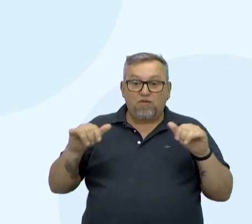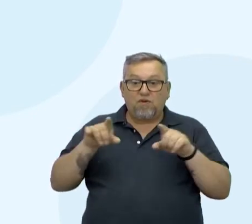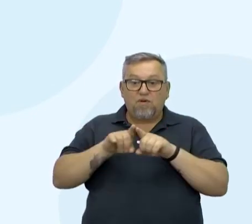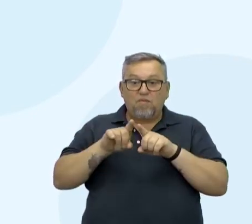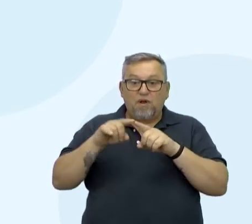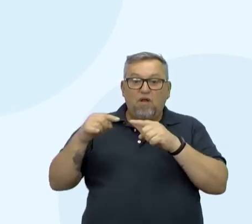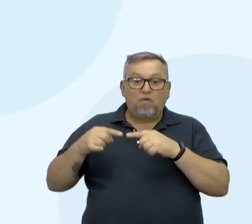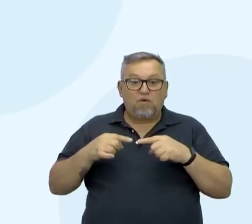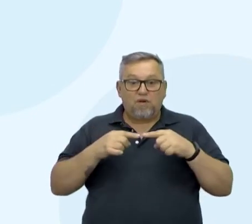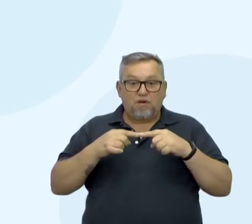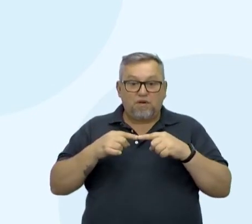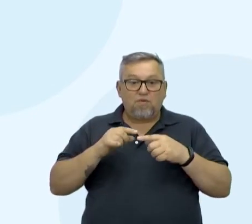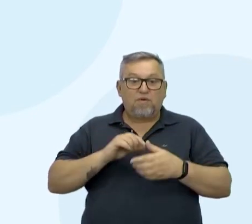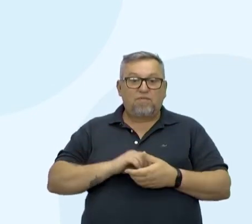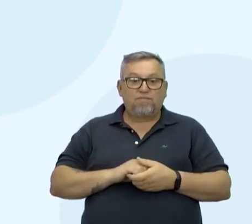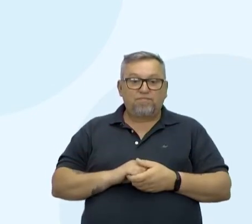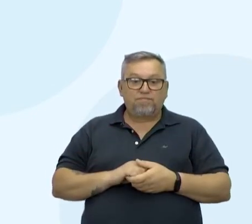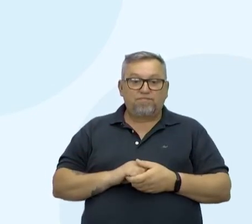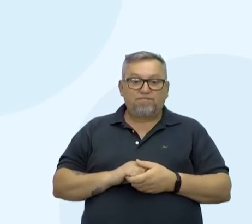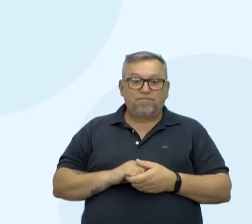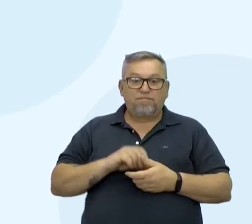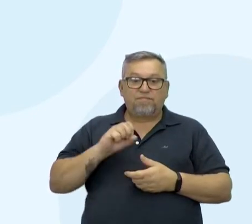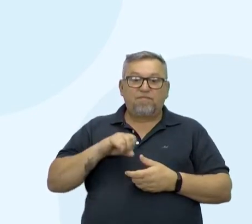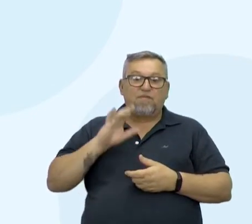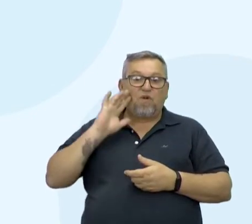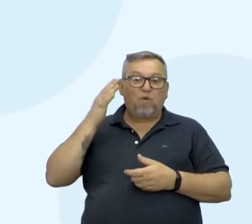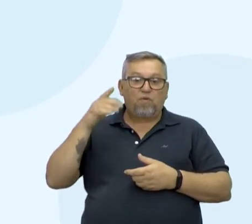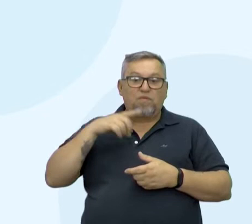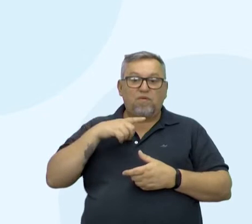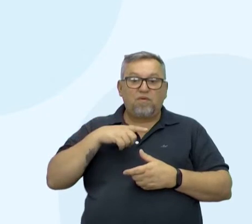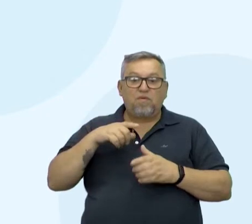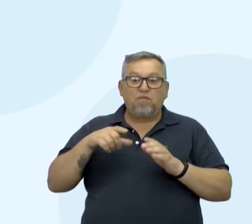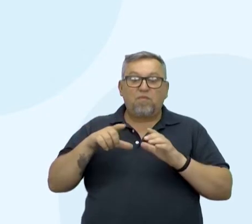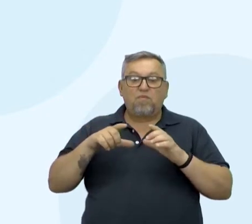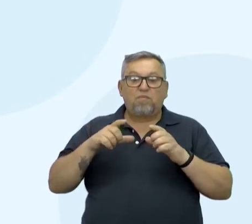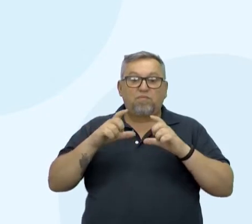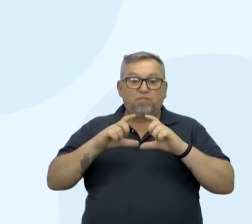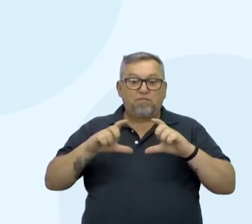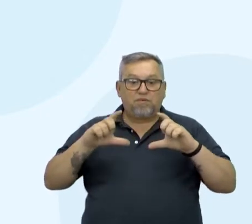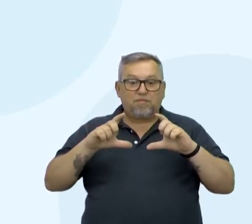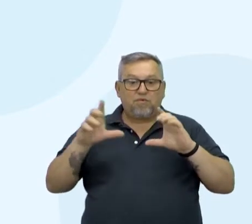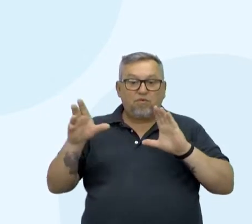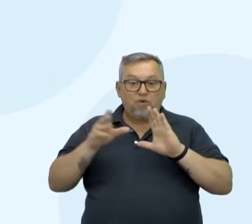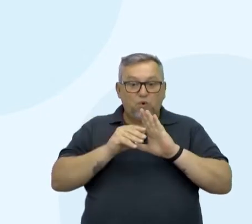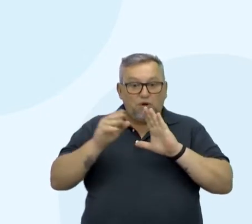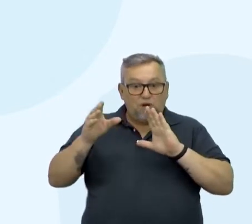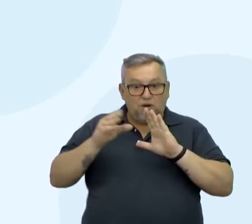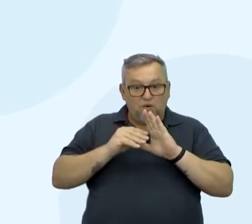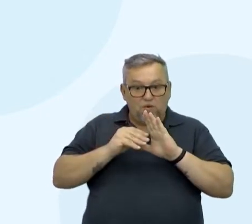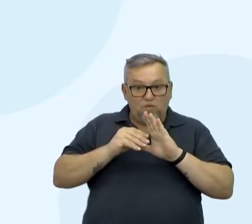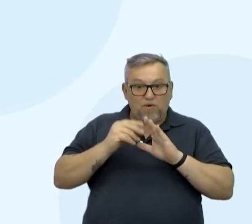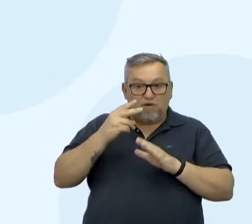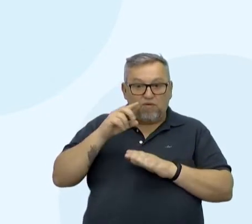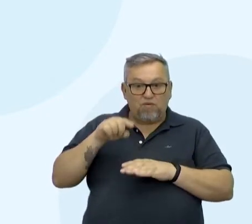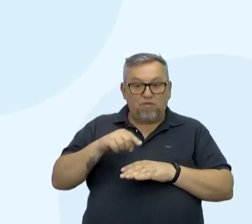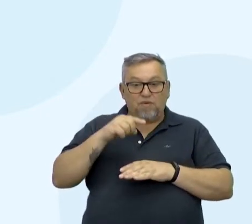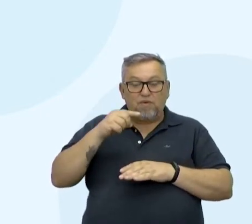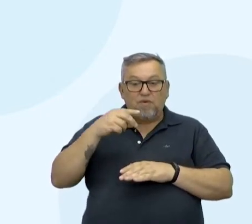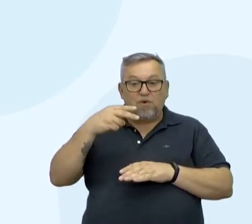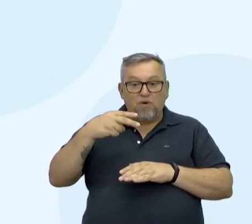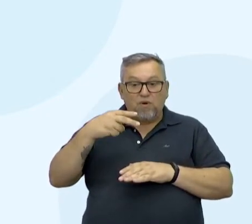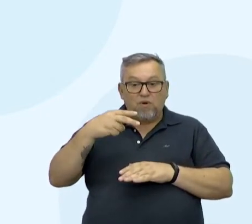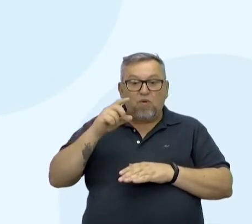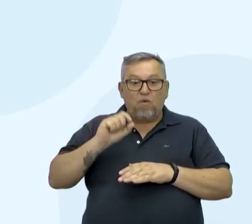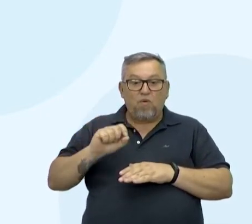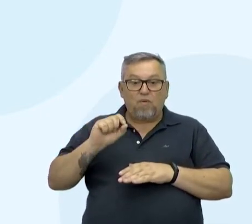metro quadrado associado a essa onda? Se a onda incide uma placa perfeitamente absorvedora, como a área de 2 metros